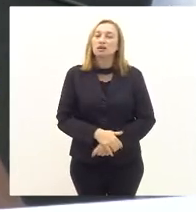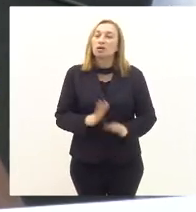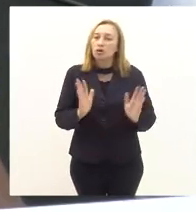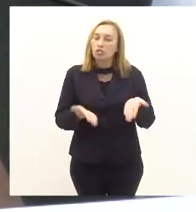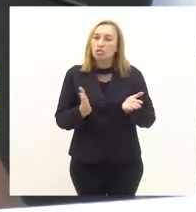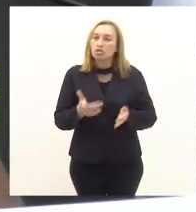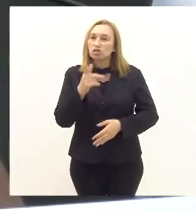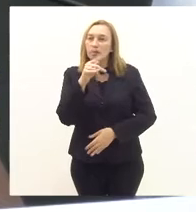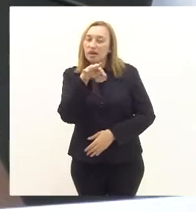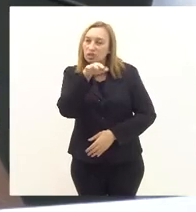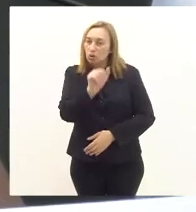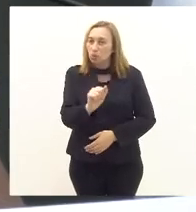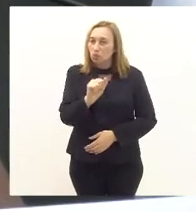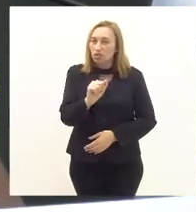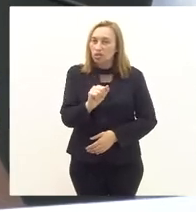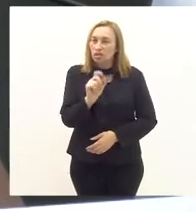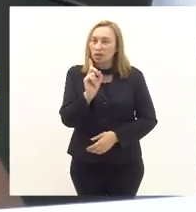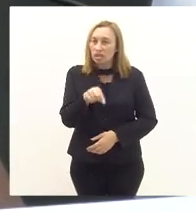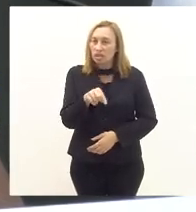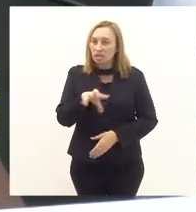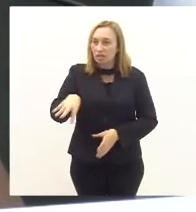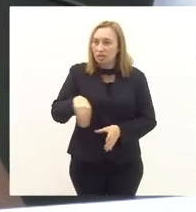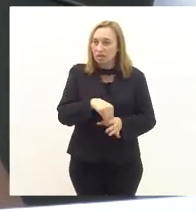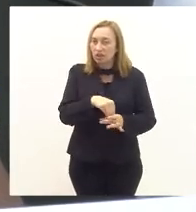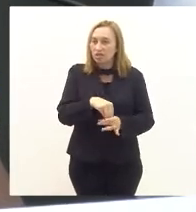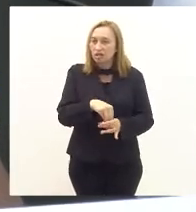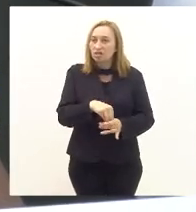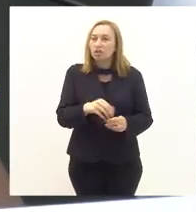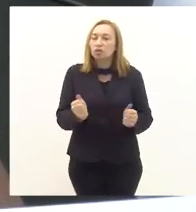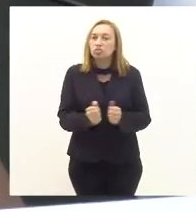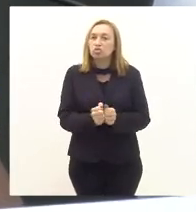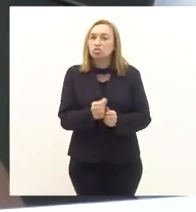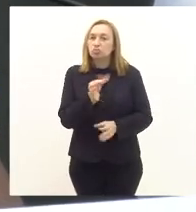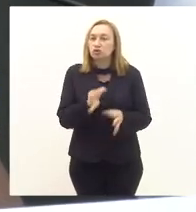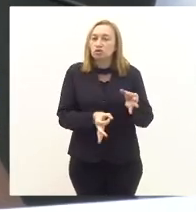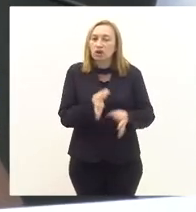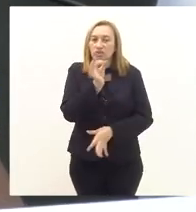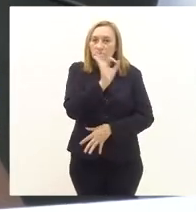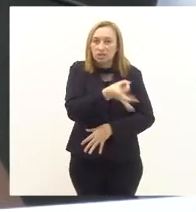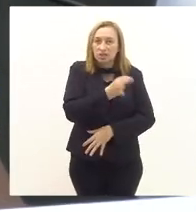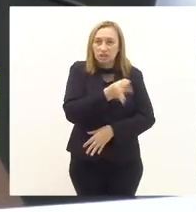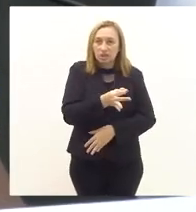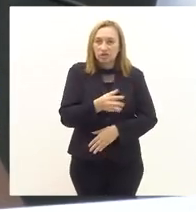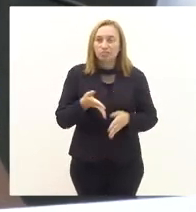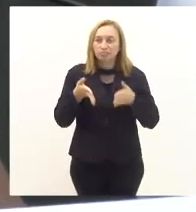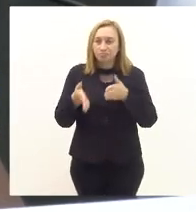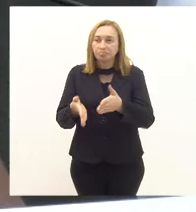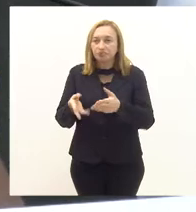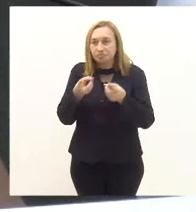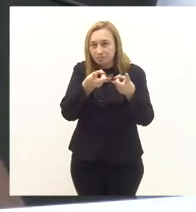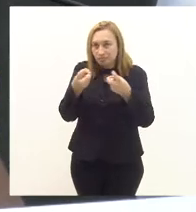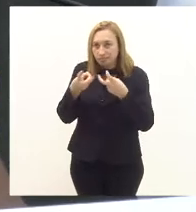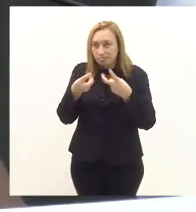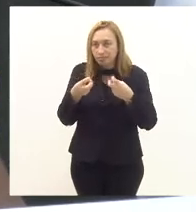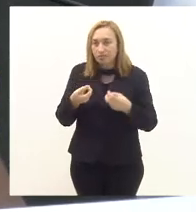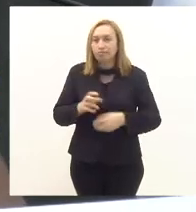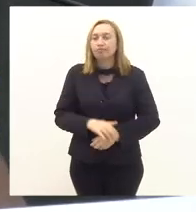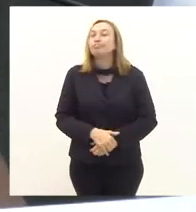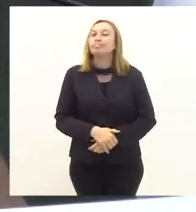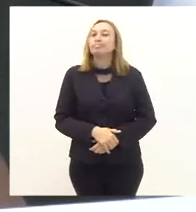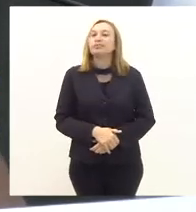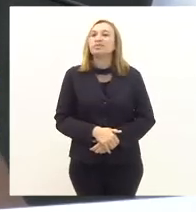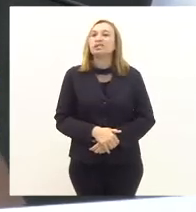da patrulha é estar interagindo com os juizados especializados e observando onde há